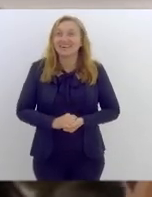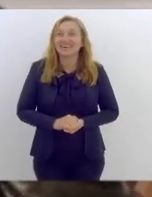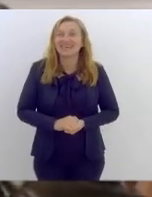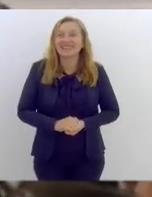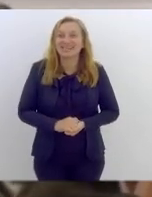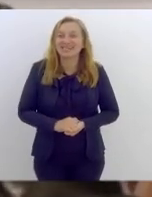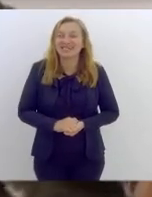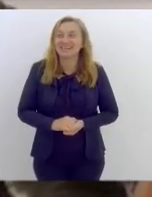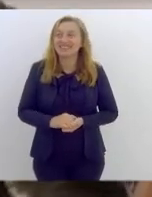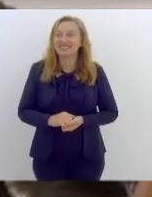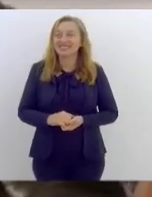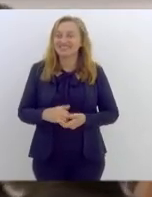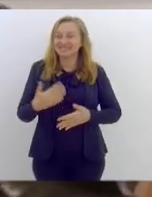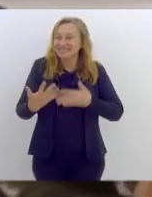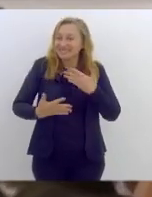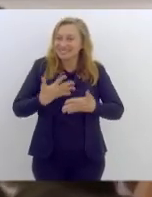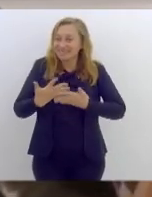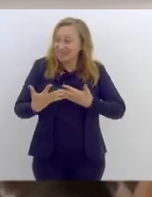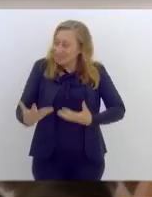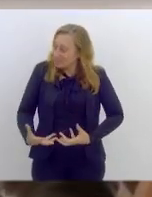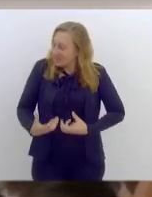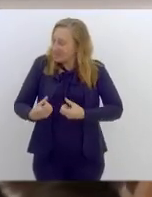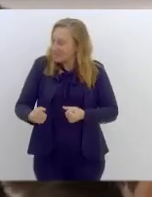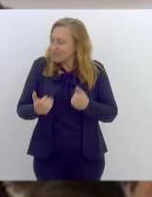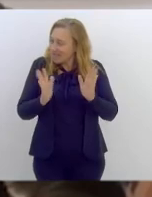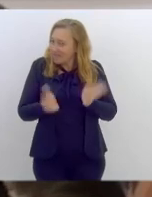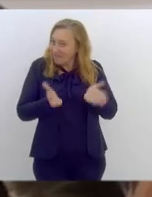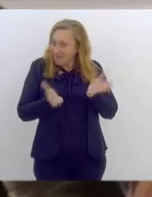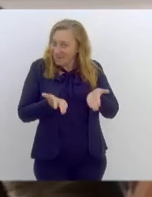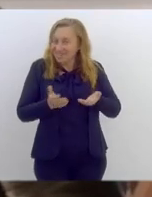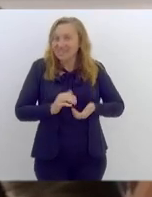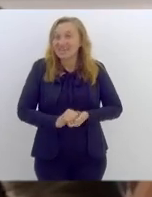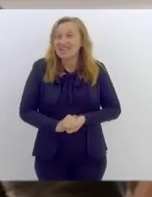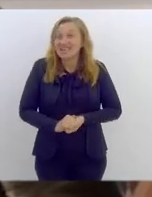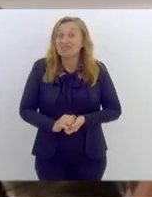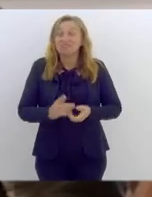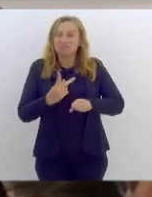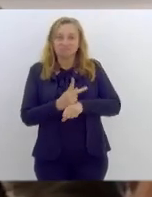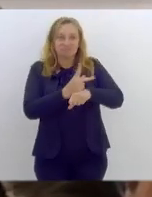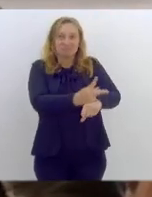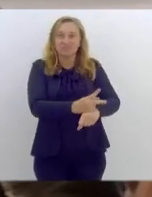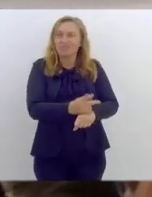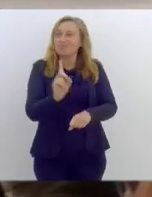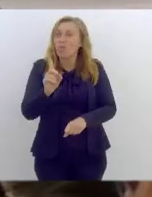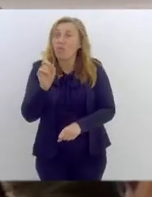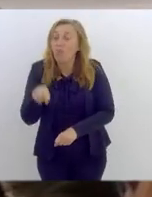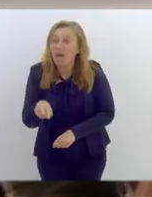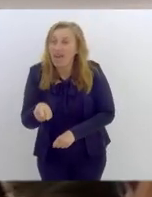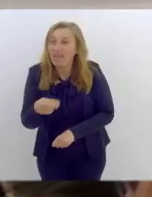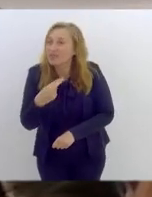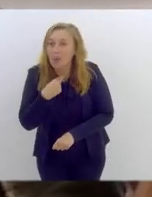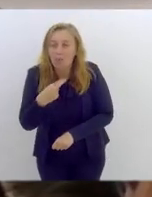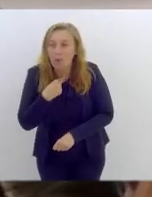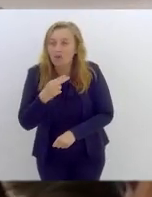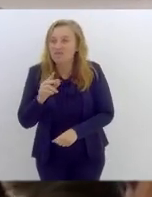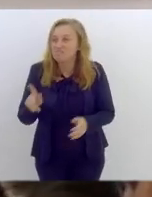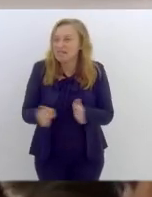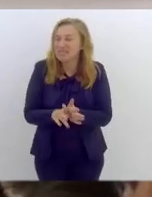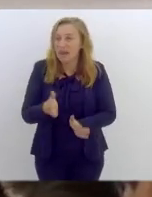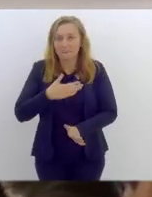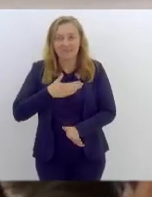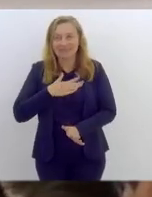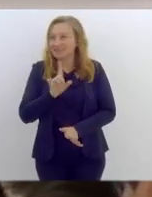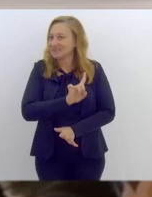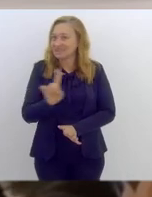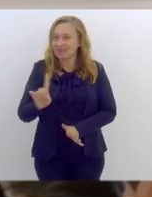Dessa honraria que eu estou recebendo. Agora, essa honraria, ela, na verdade, ela não é e não pode ser minha.